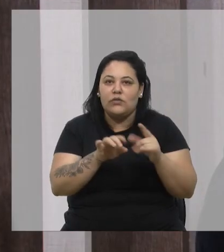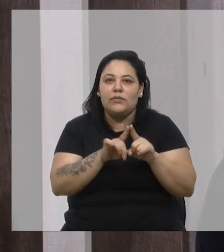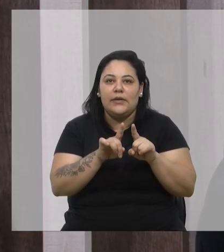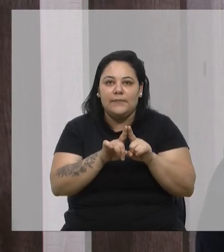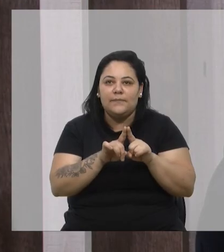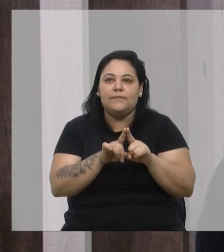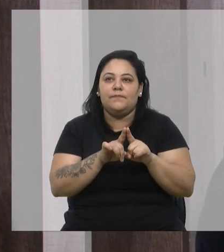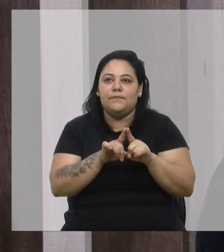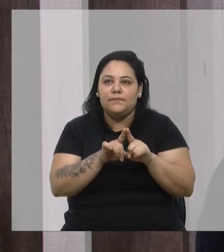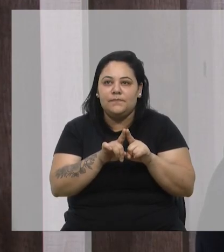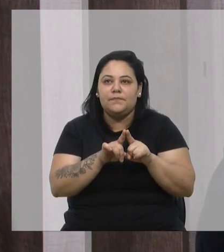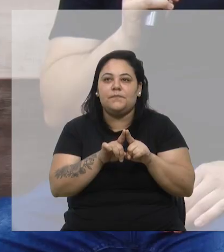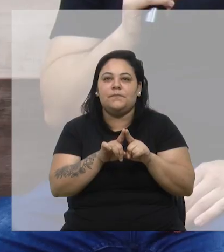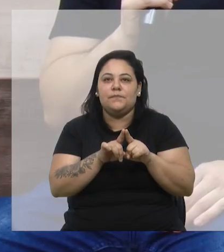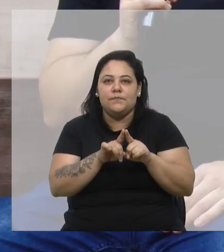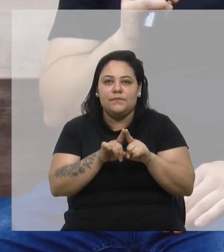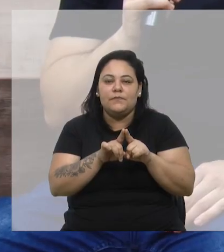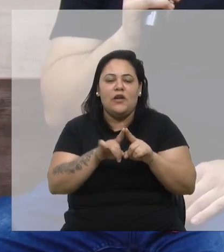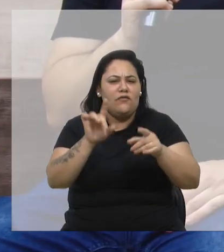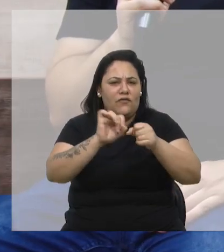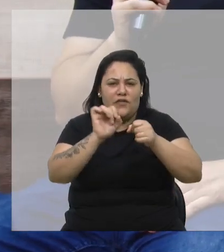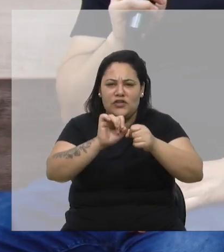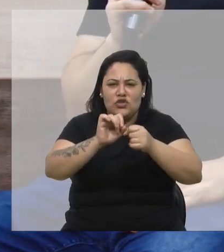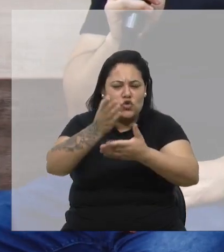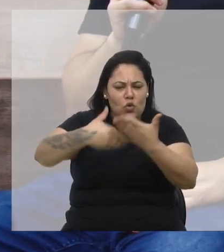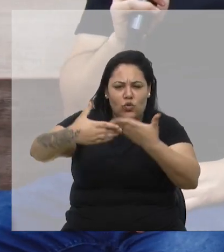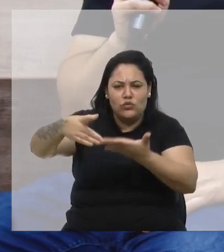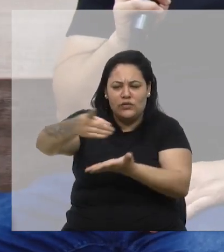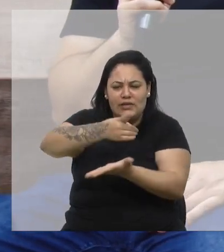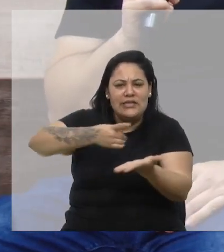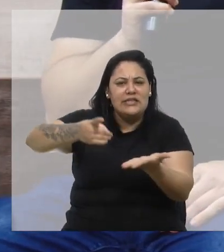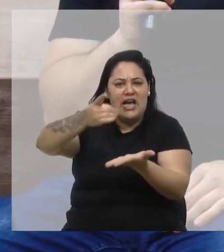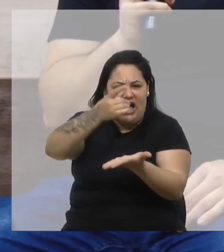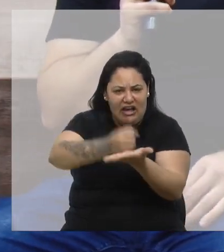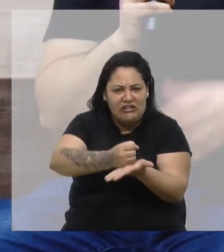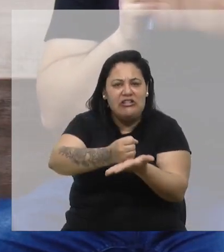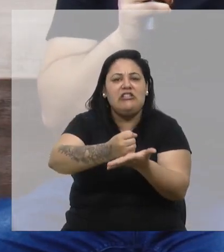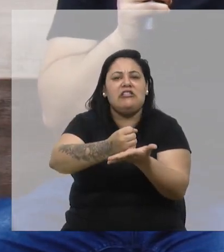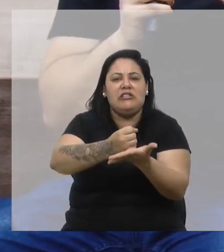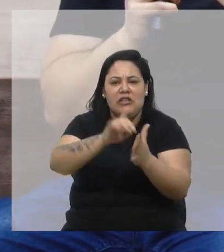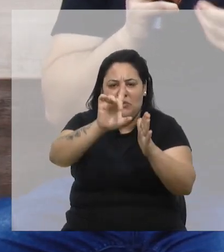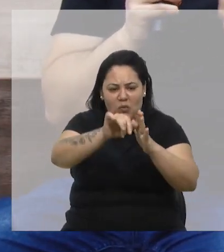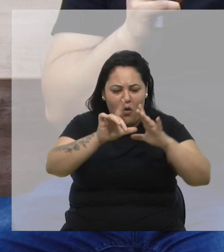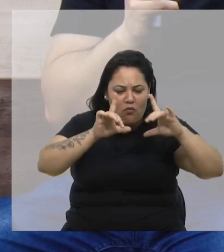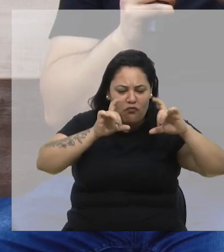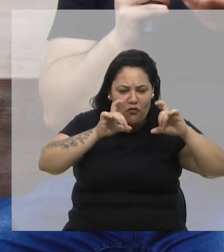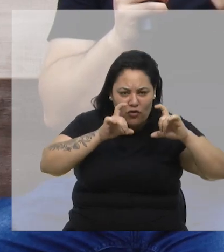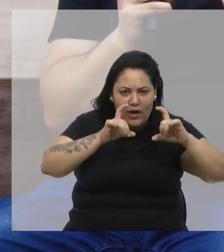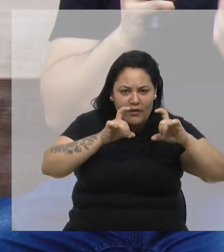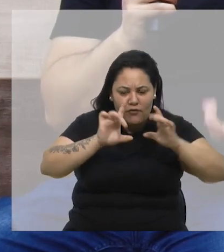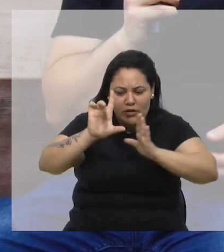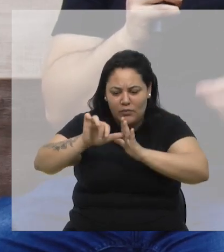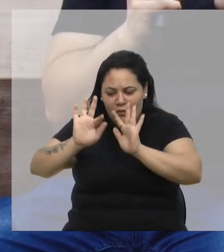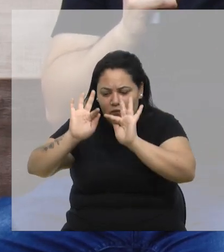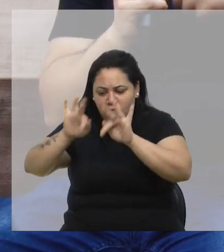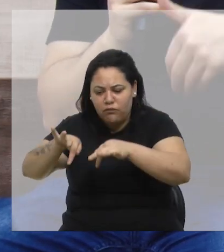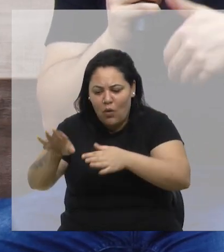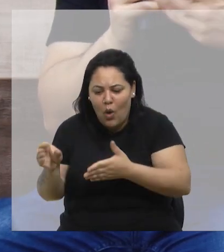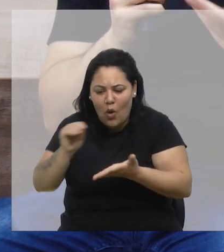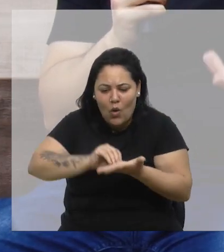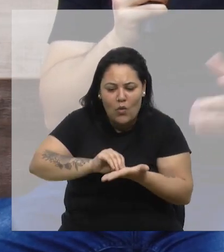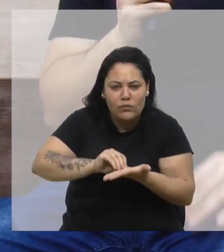né? Tirando o Wagner, ele fez só os layouts. Ele fez os layouts, ele chegou a fazer no papel, depois ele fotografou